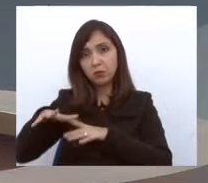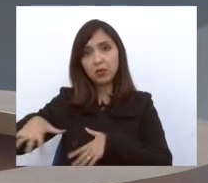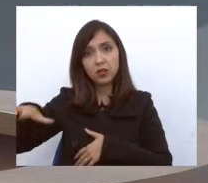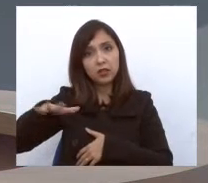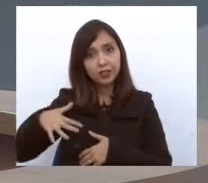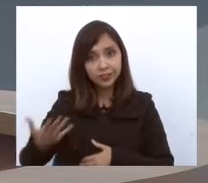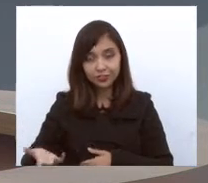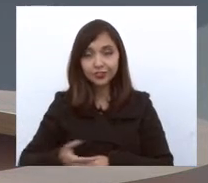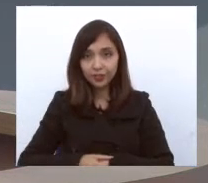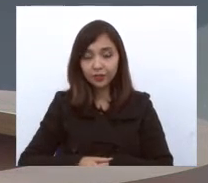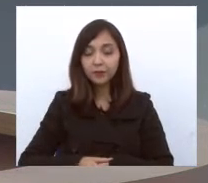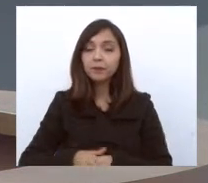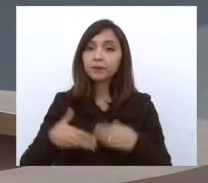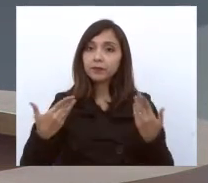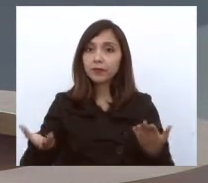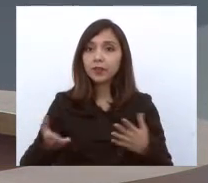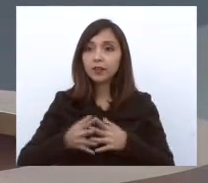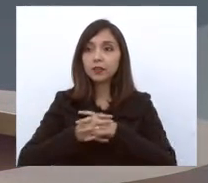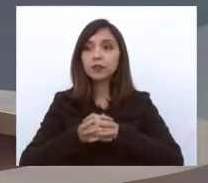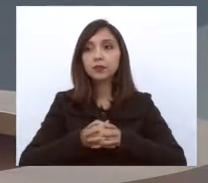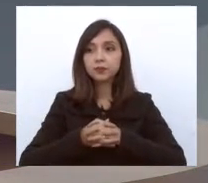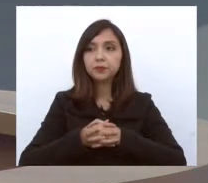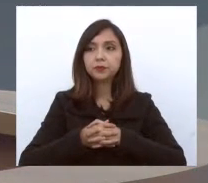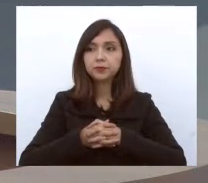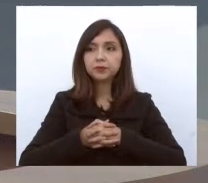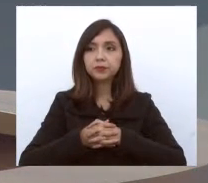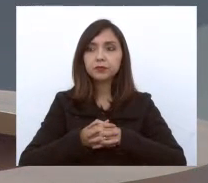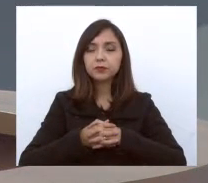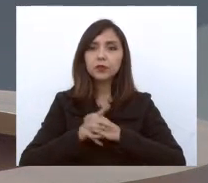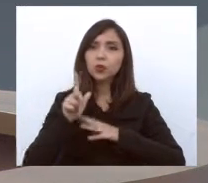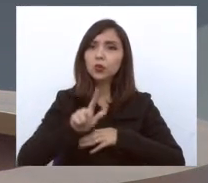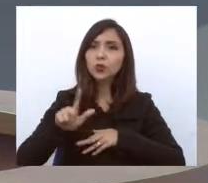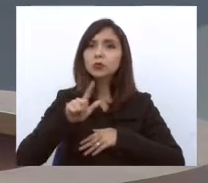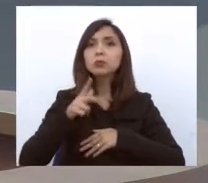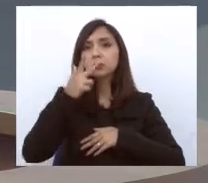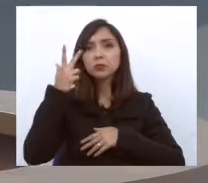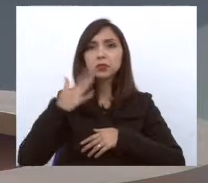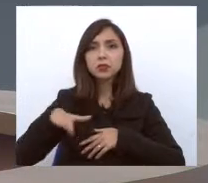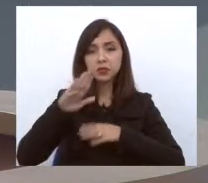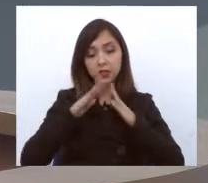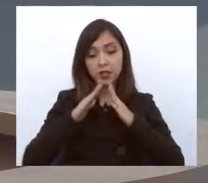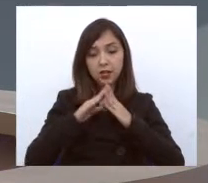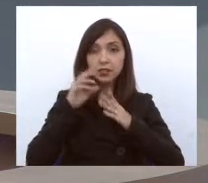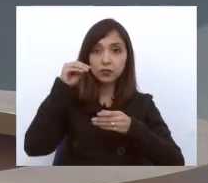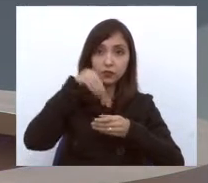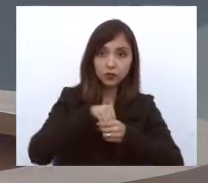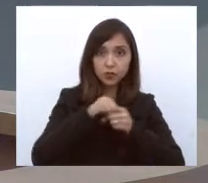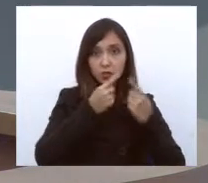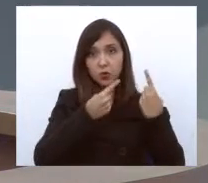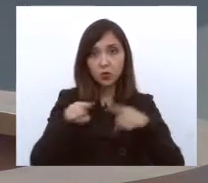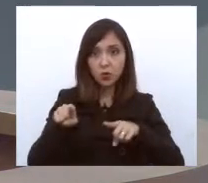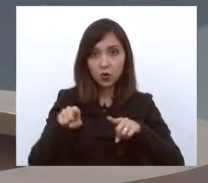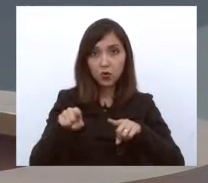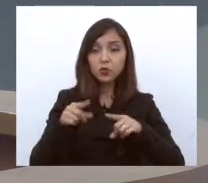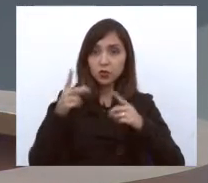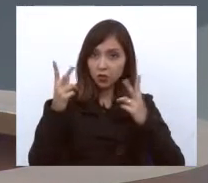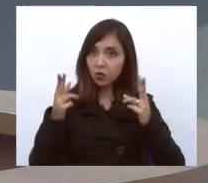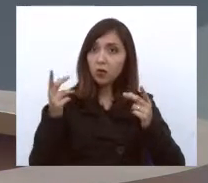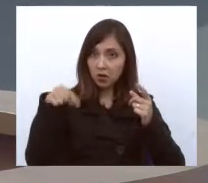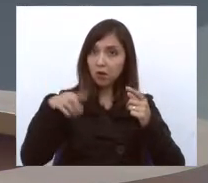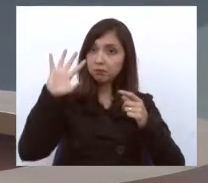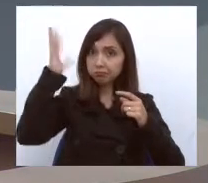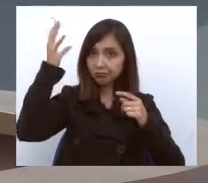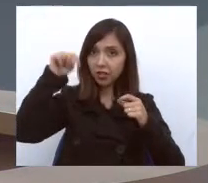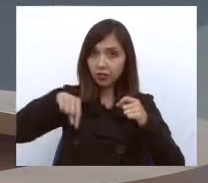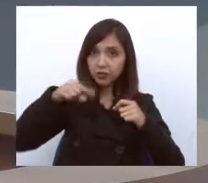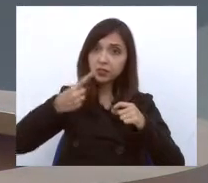região. Então, portanto, logicamente, as pessoas da casa que votarem contrariamente, como foi feito